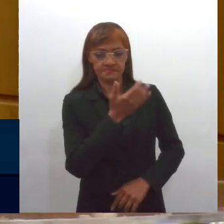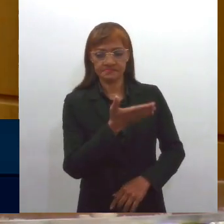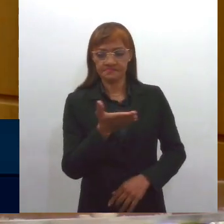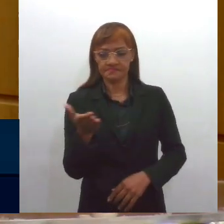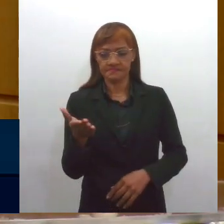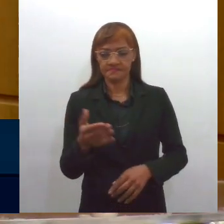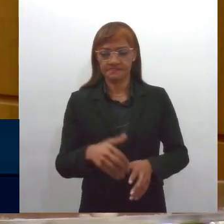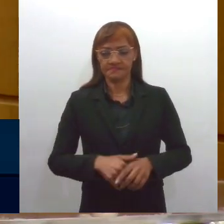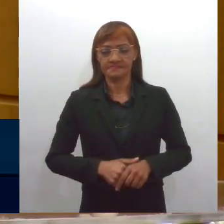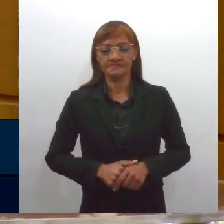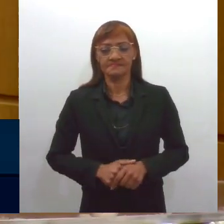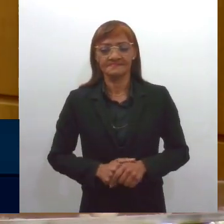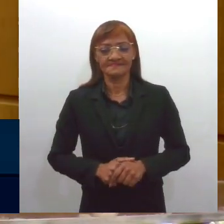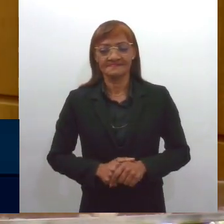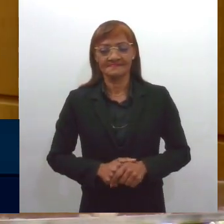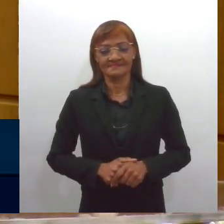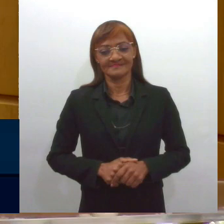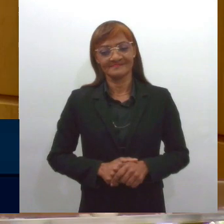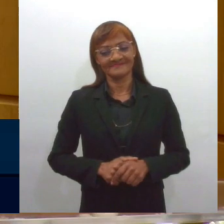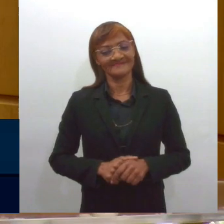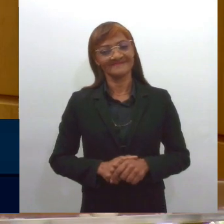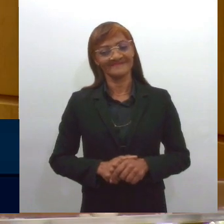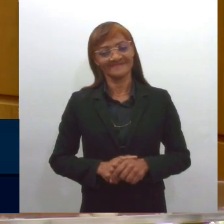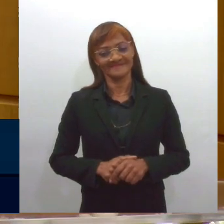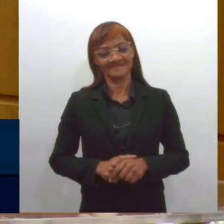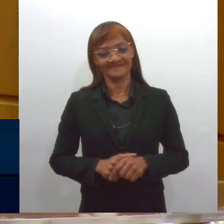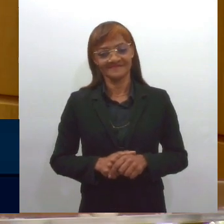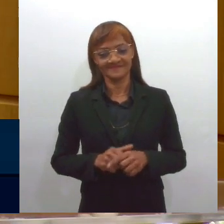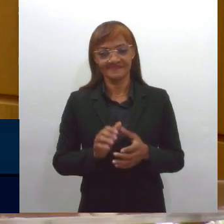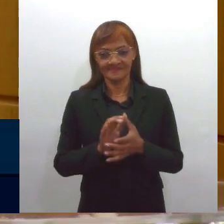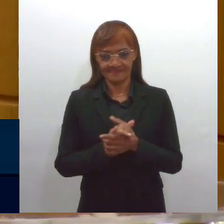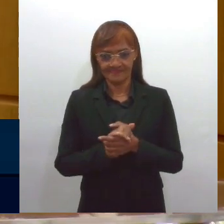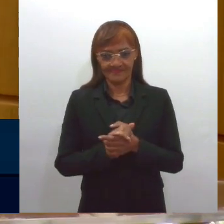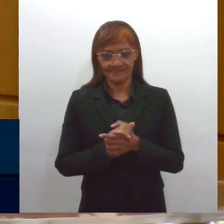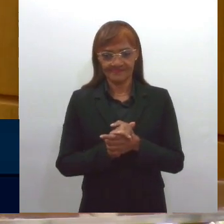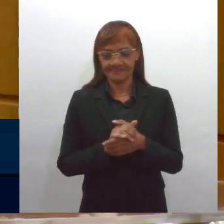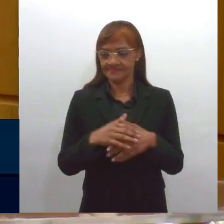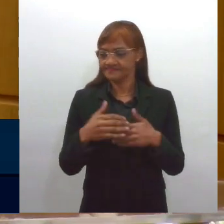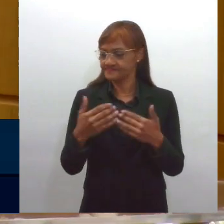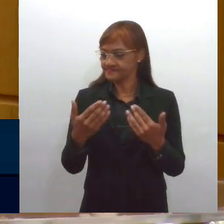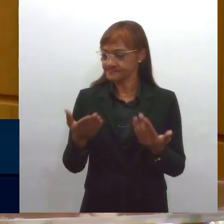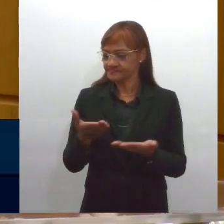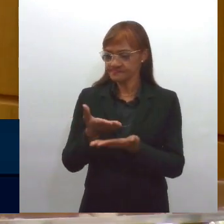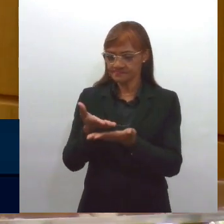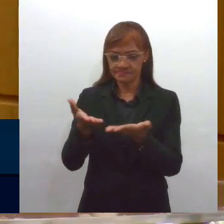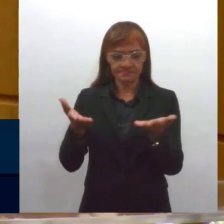falta de visão. Mas sintam-se deputados e deputadas todos saudados.